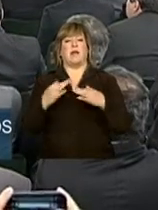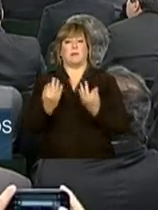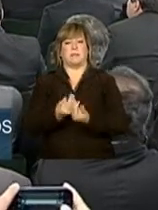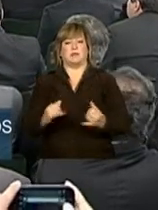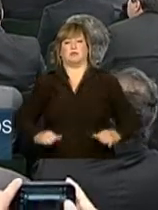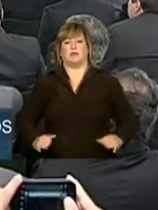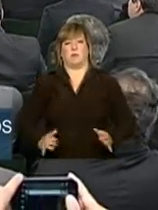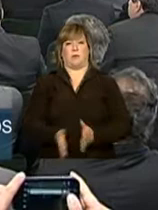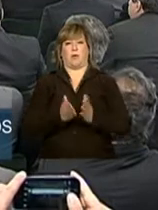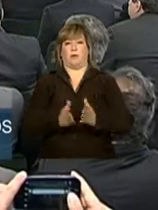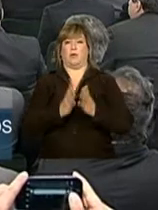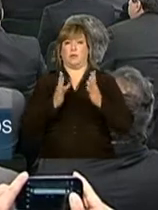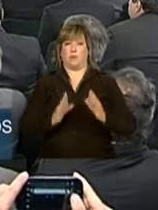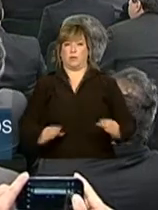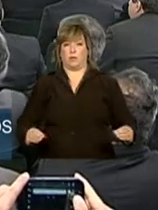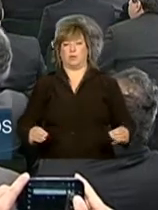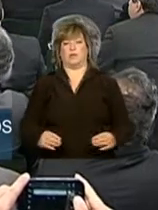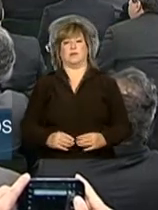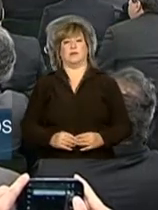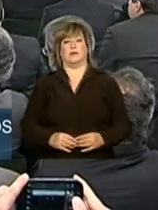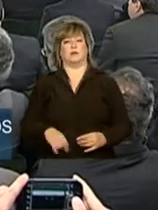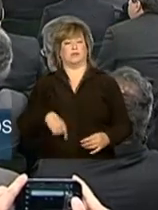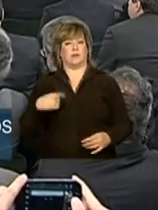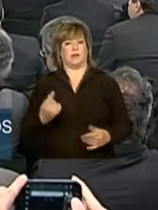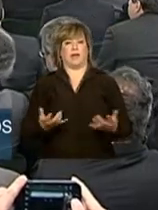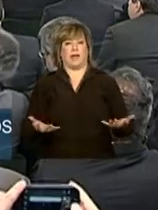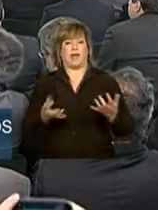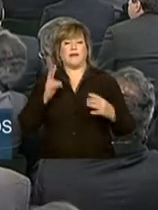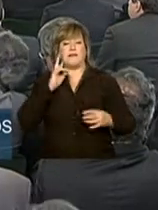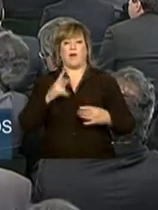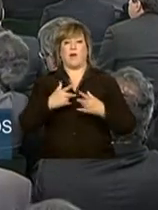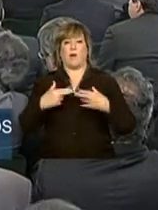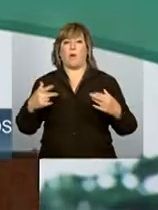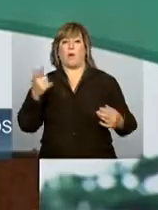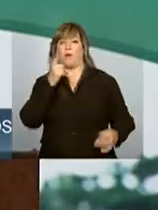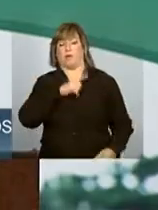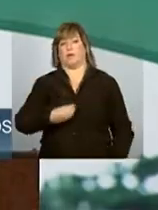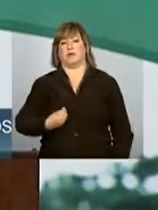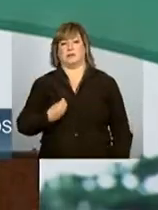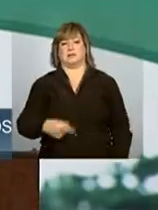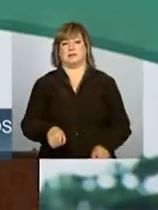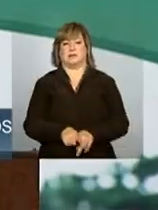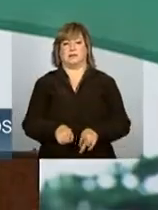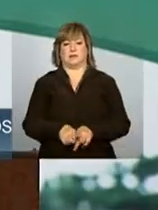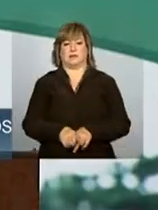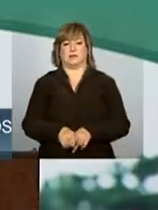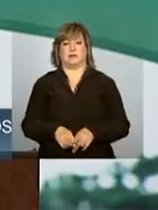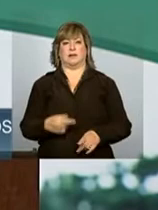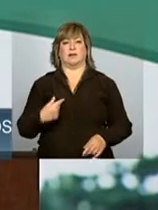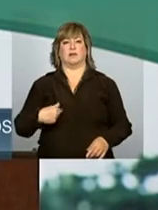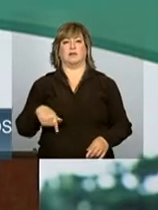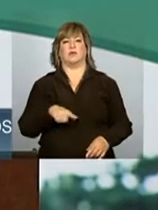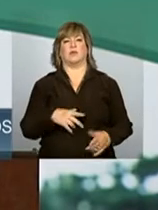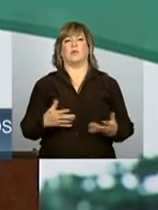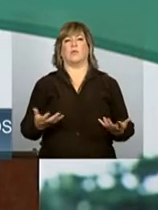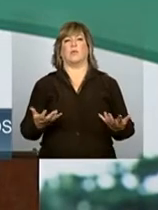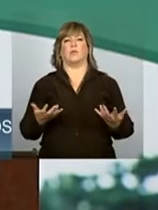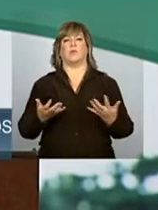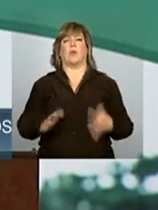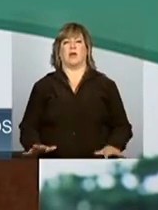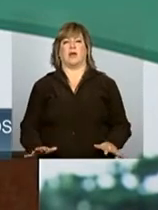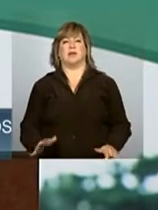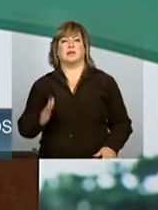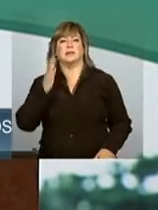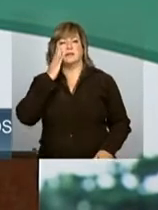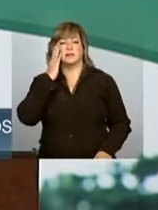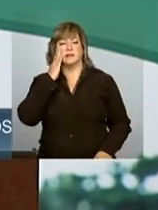ou mesmo das capitais, querem ver as coisas acontecendo também. E não, a gente não quer saber,